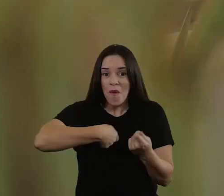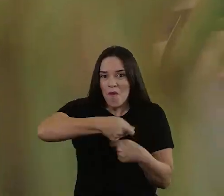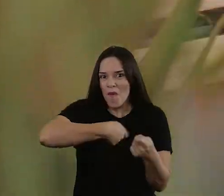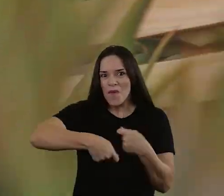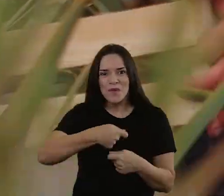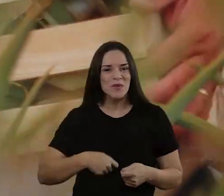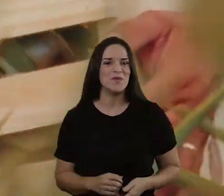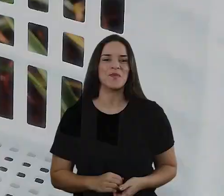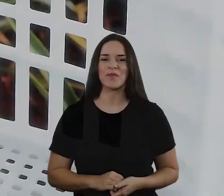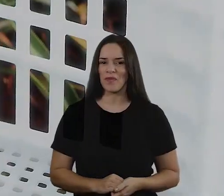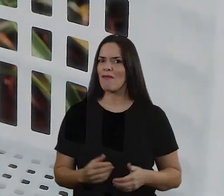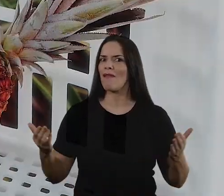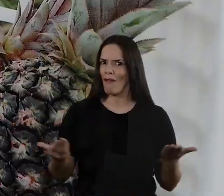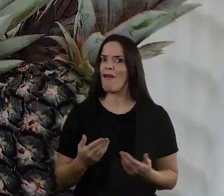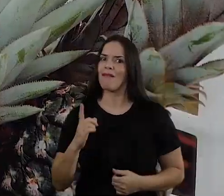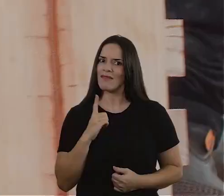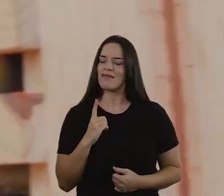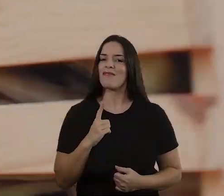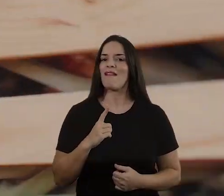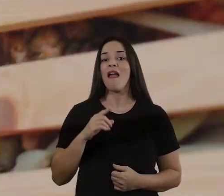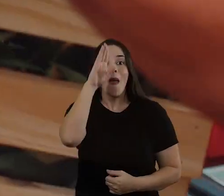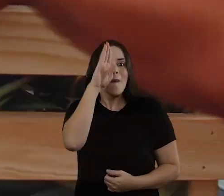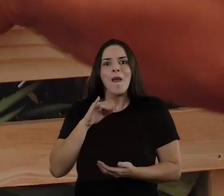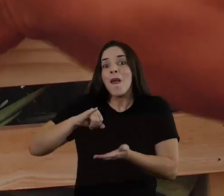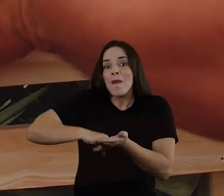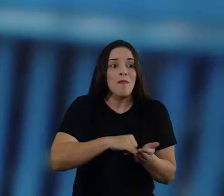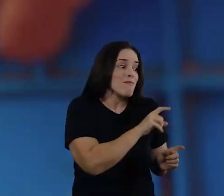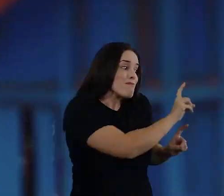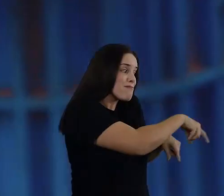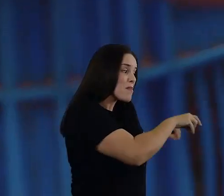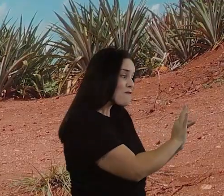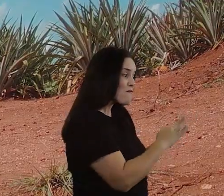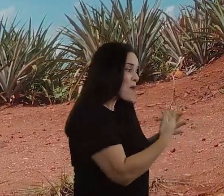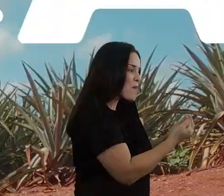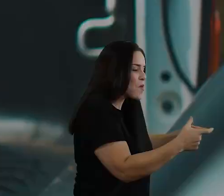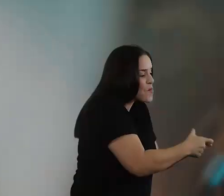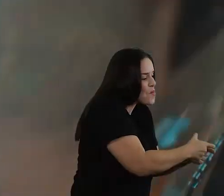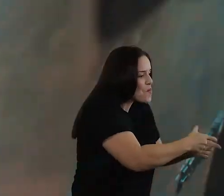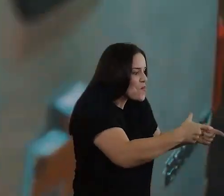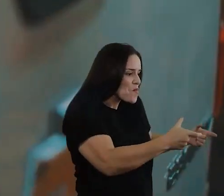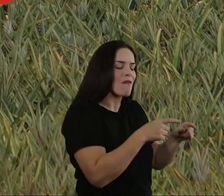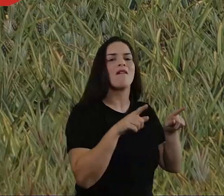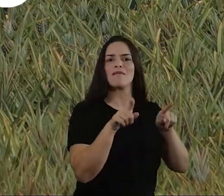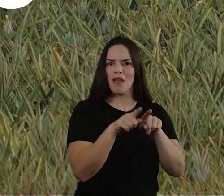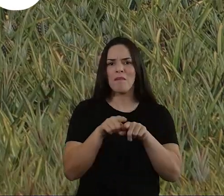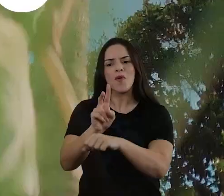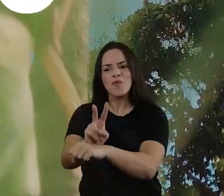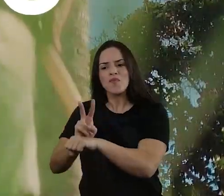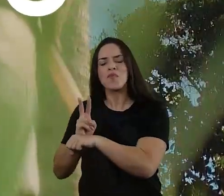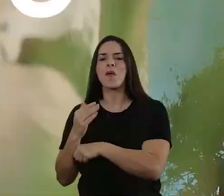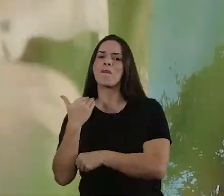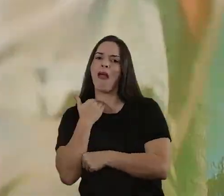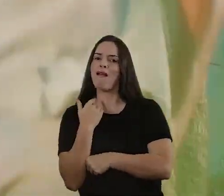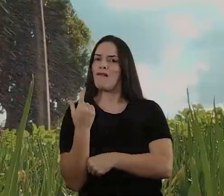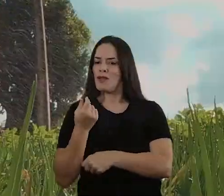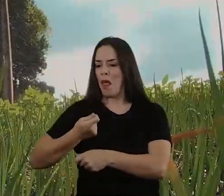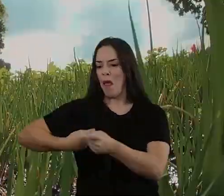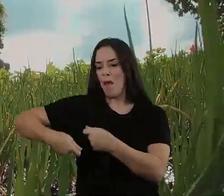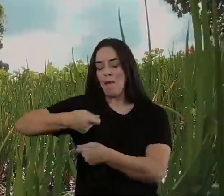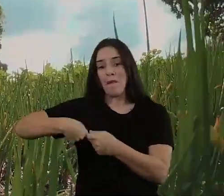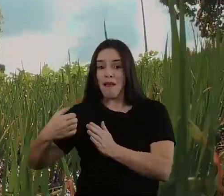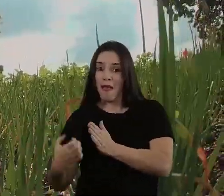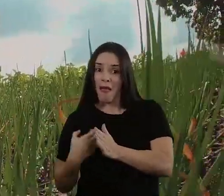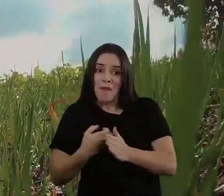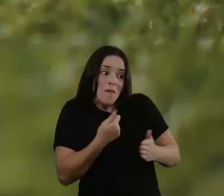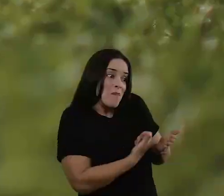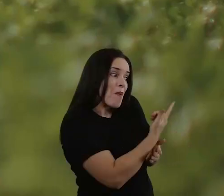campo agora tem isenção para agricultura familiar de pequeno e larga escala concessão de crédito presumido para as empresas